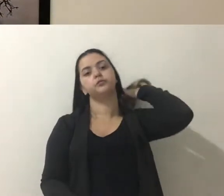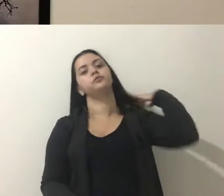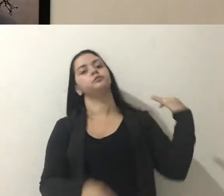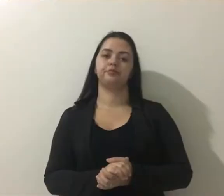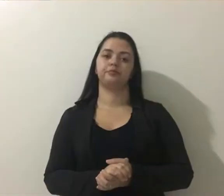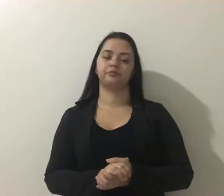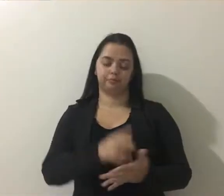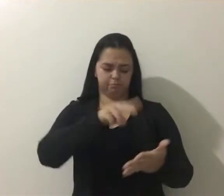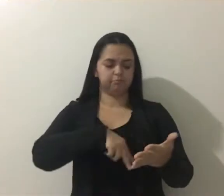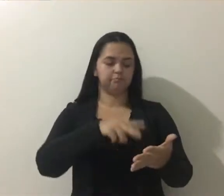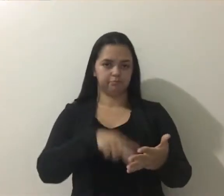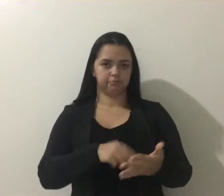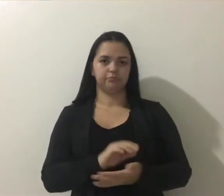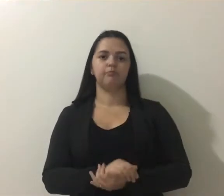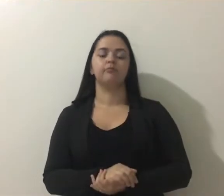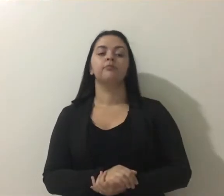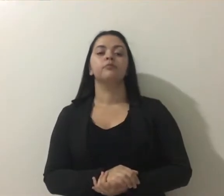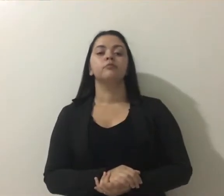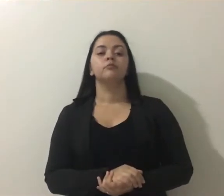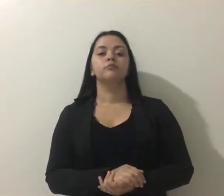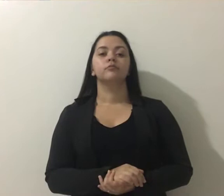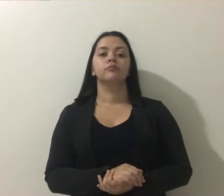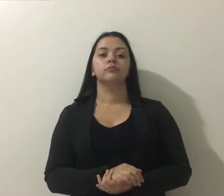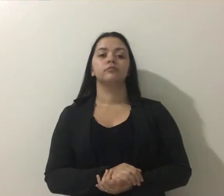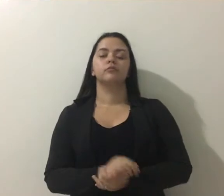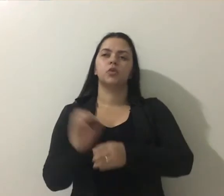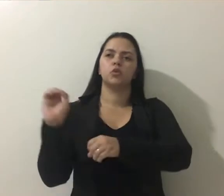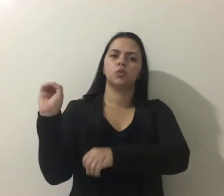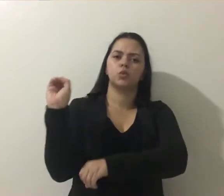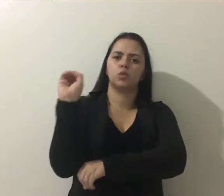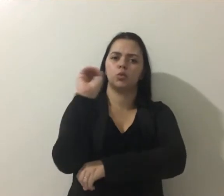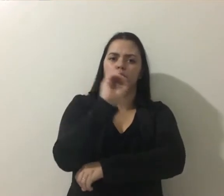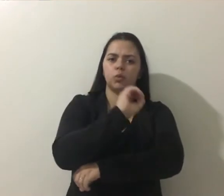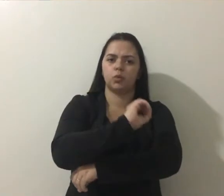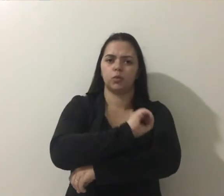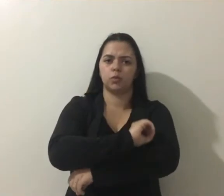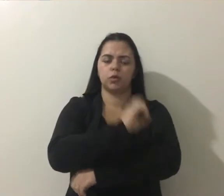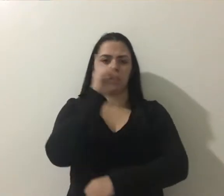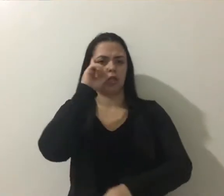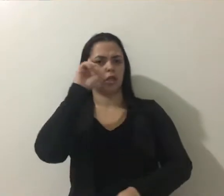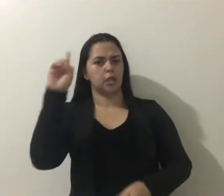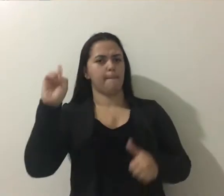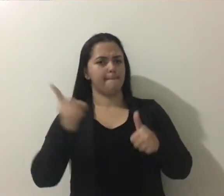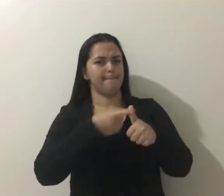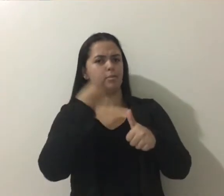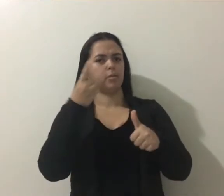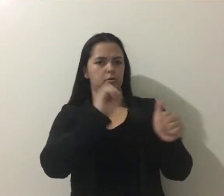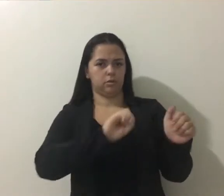texto. O texto diz assim: ao cair da tarde daquele dia, o primeiro dia da